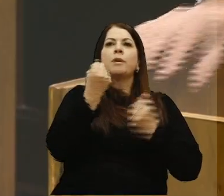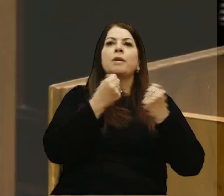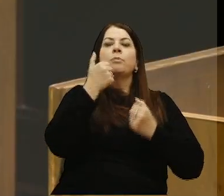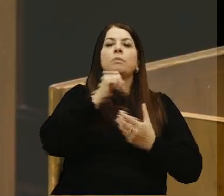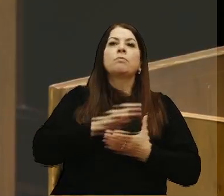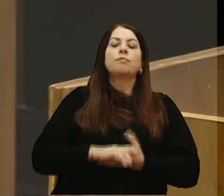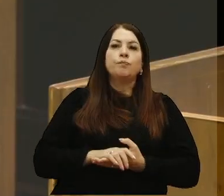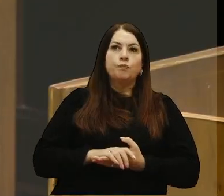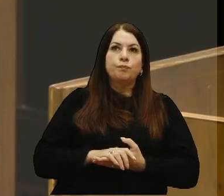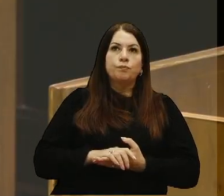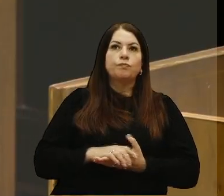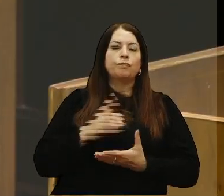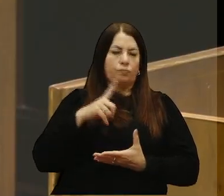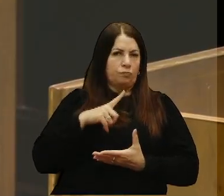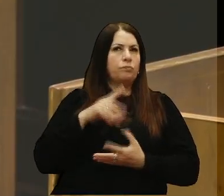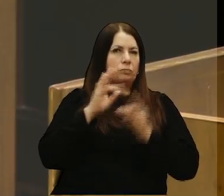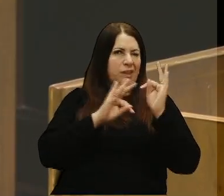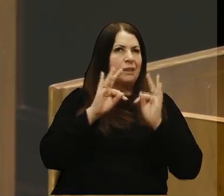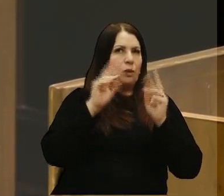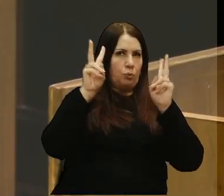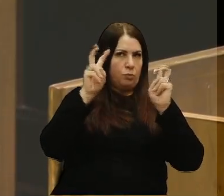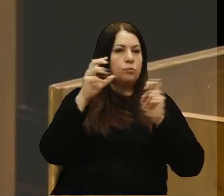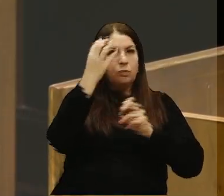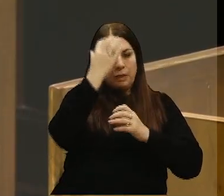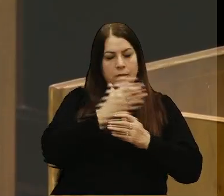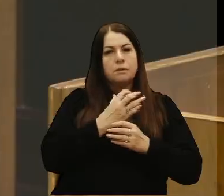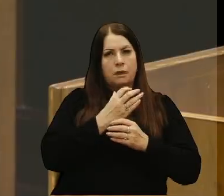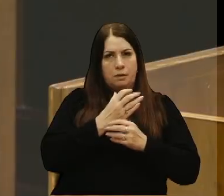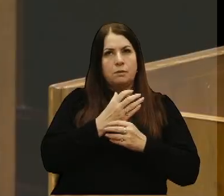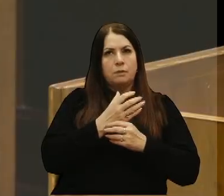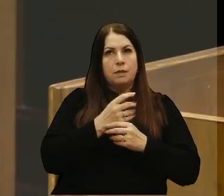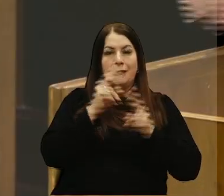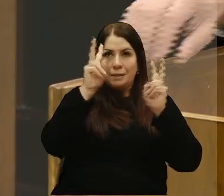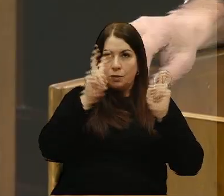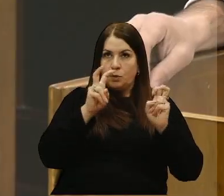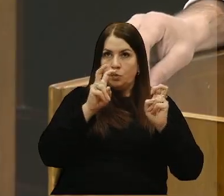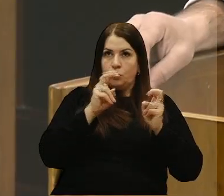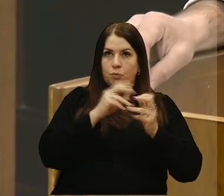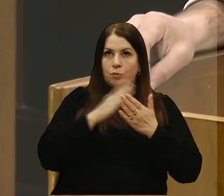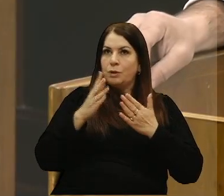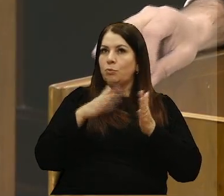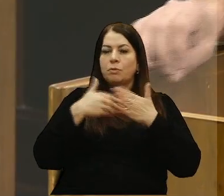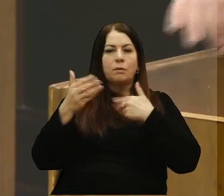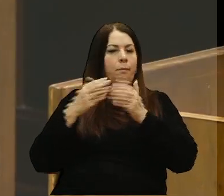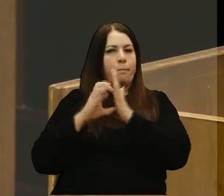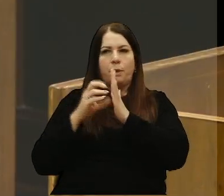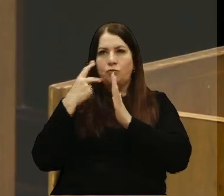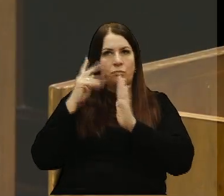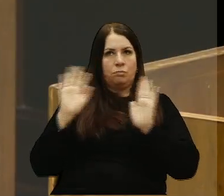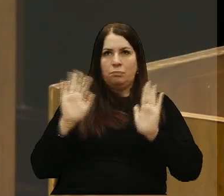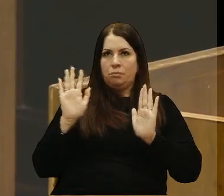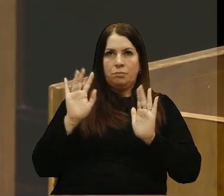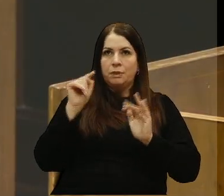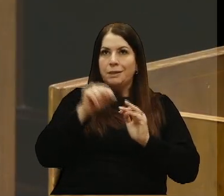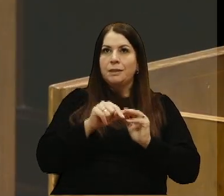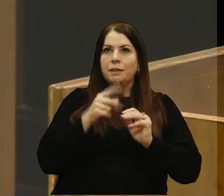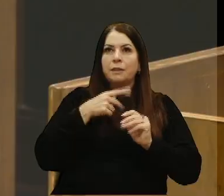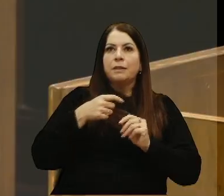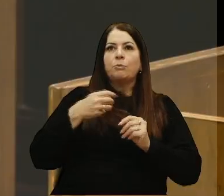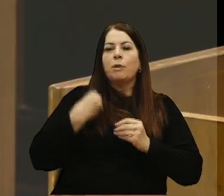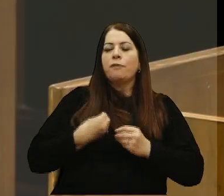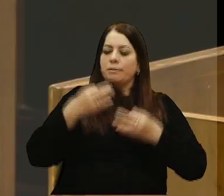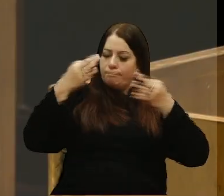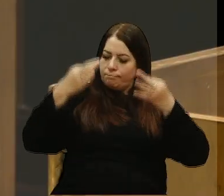mulher? Nós temos que tratar esse assunto com seriedade, meus colegas. E esse assunto é apartidário. É um assunto que traz